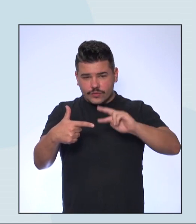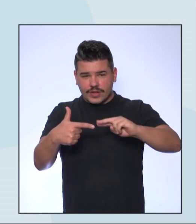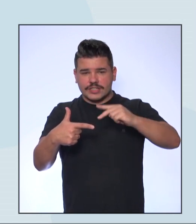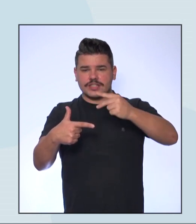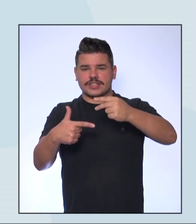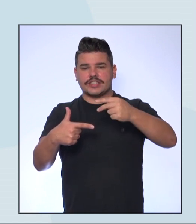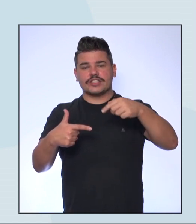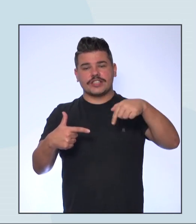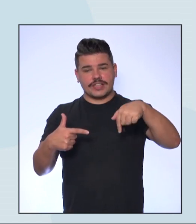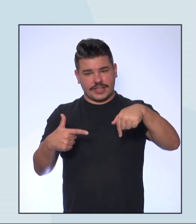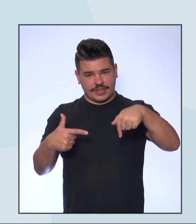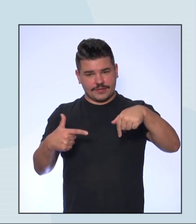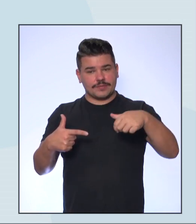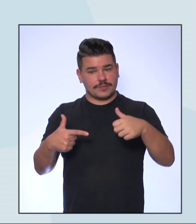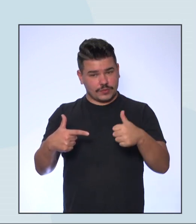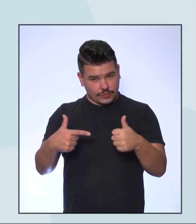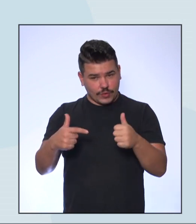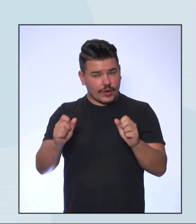Ok? Bom,